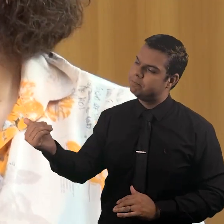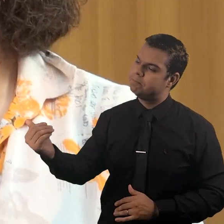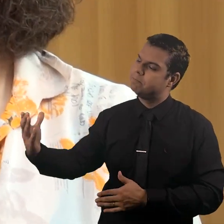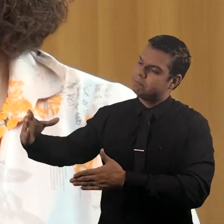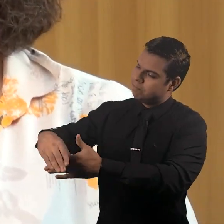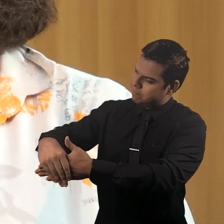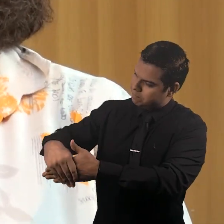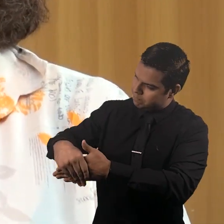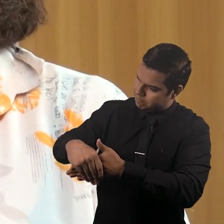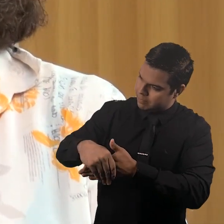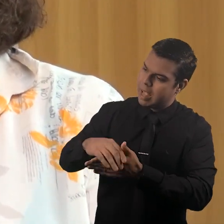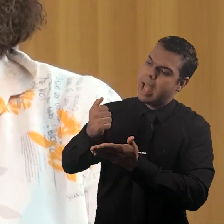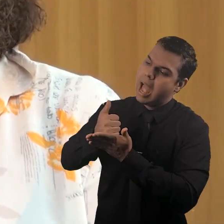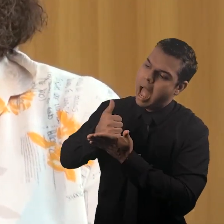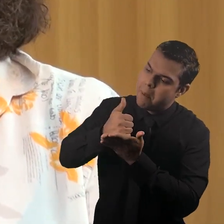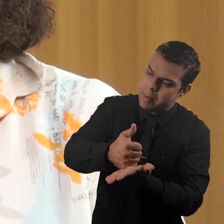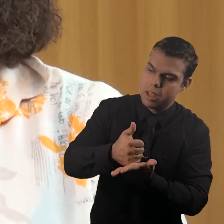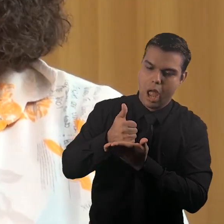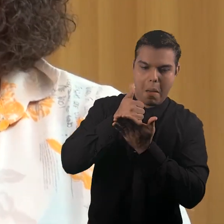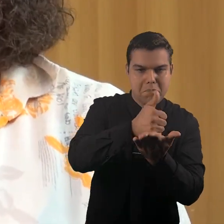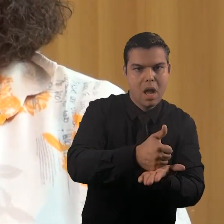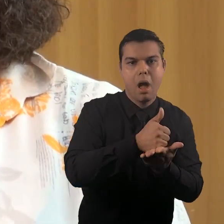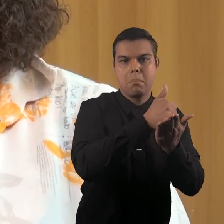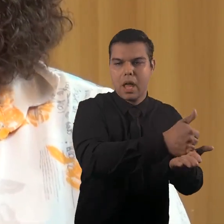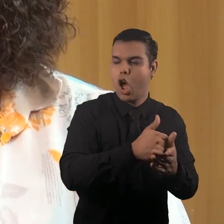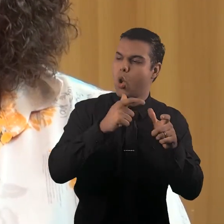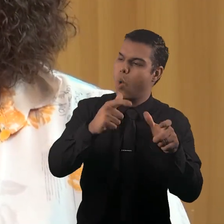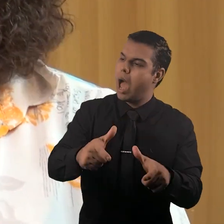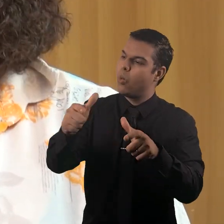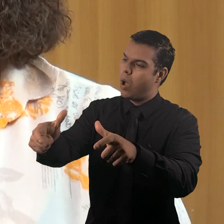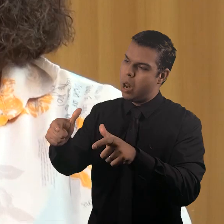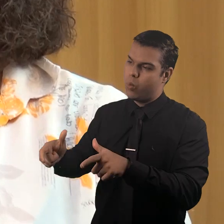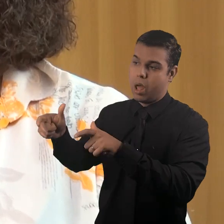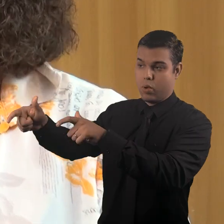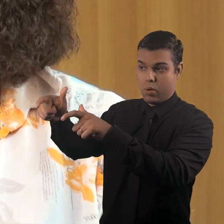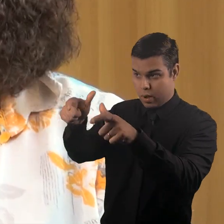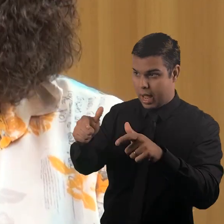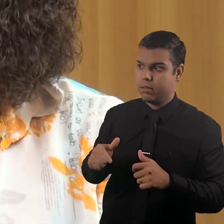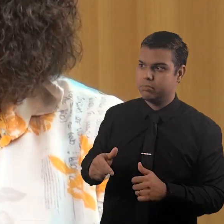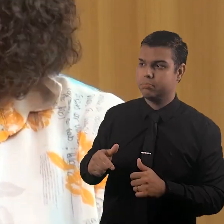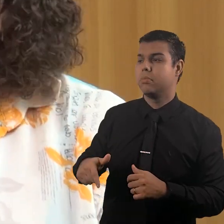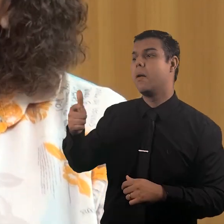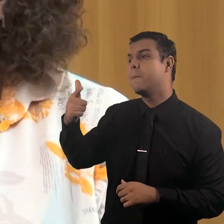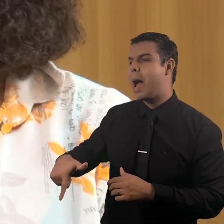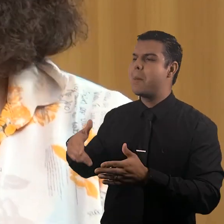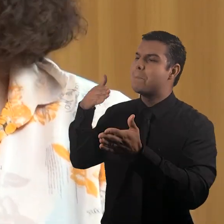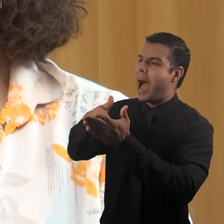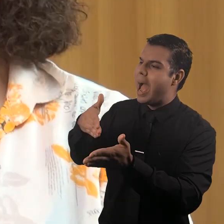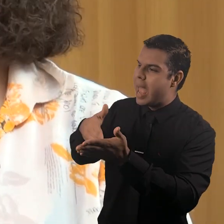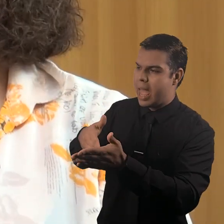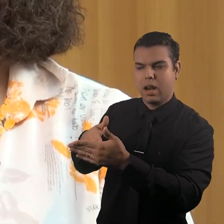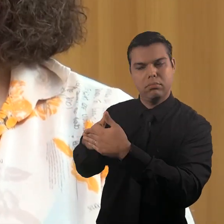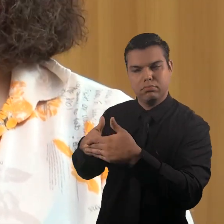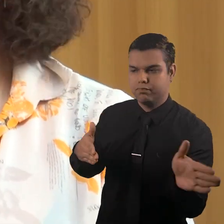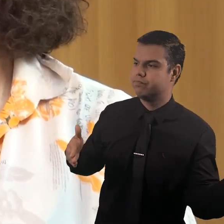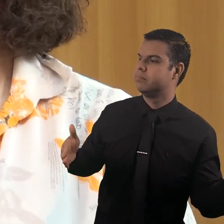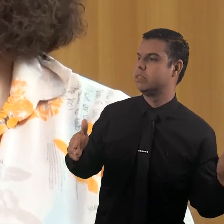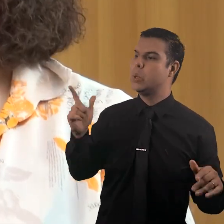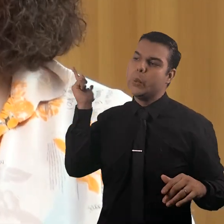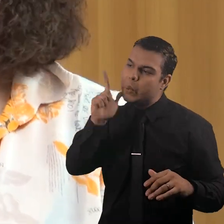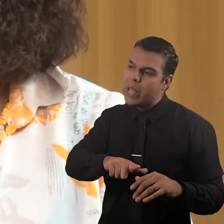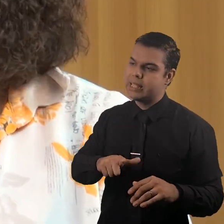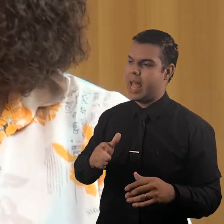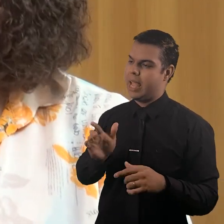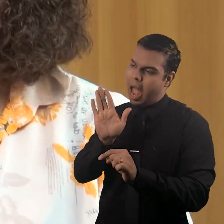paciente e trilhar com ele essa jornada, indicando os lugares certos, e tirando todas essas barreiras de